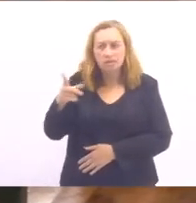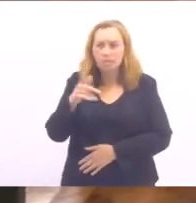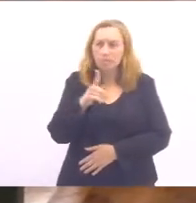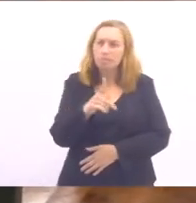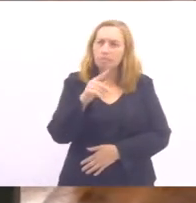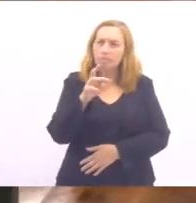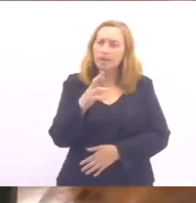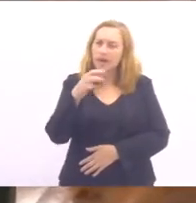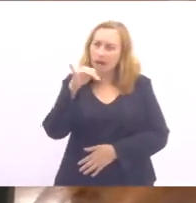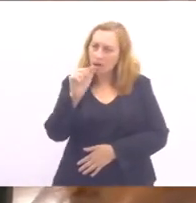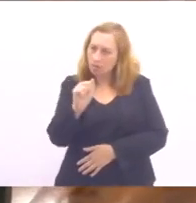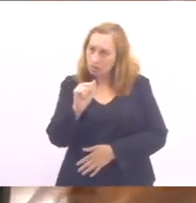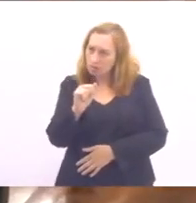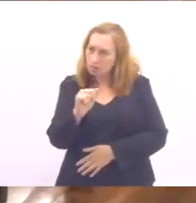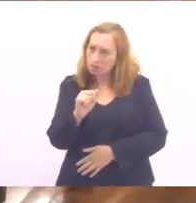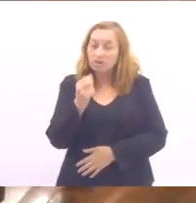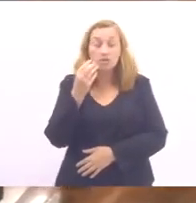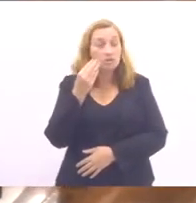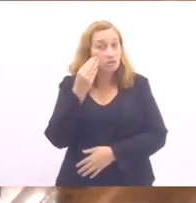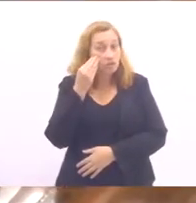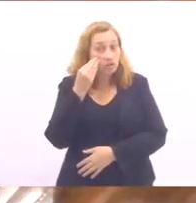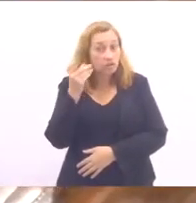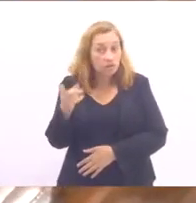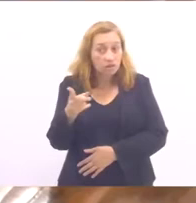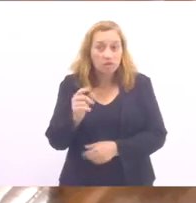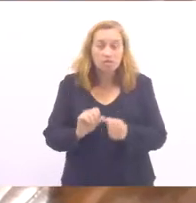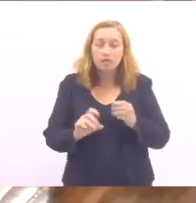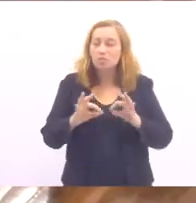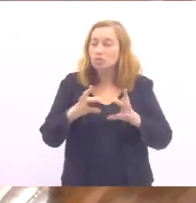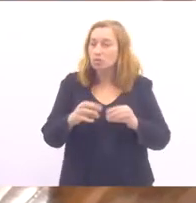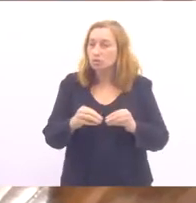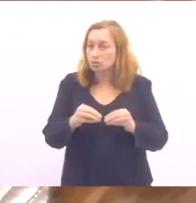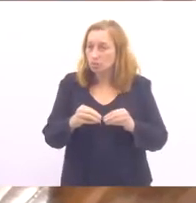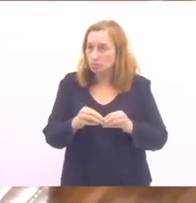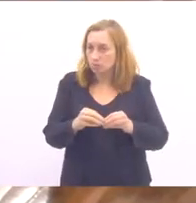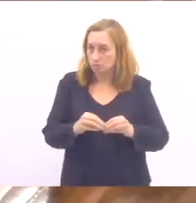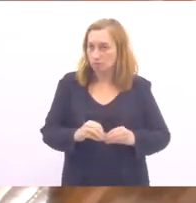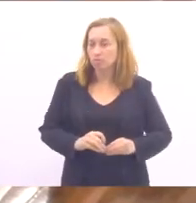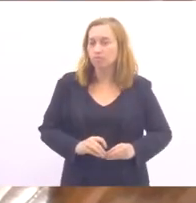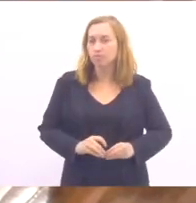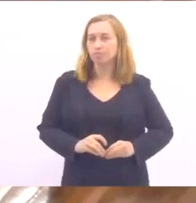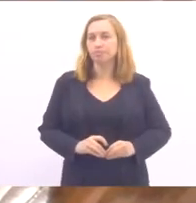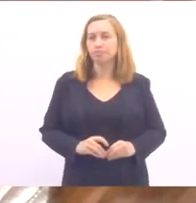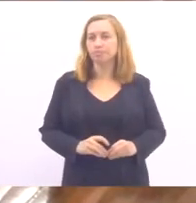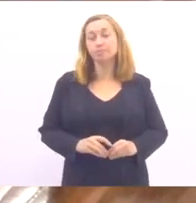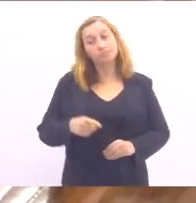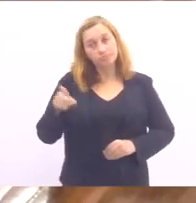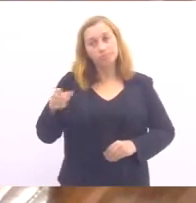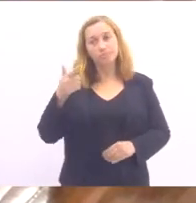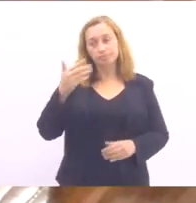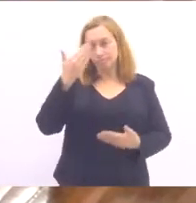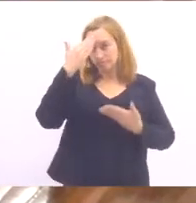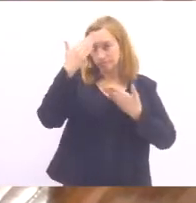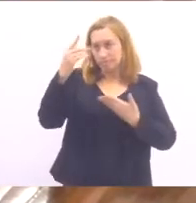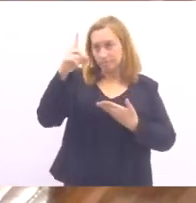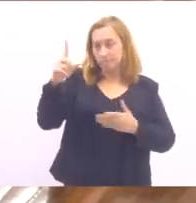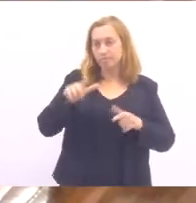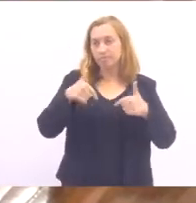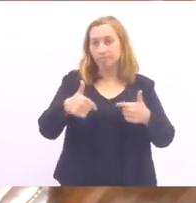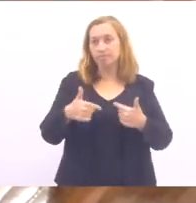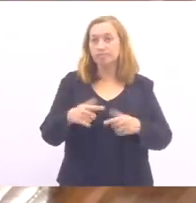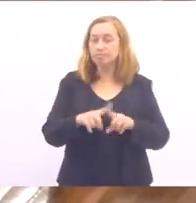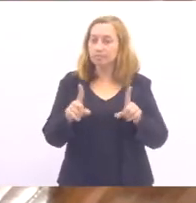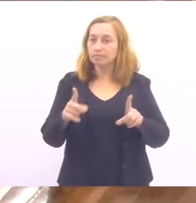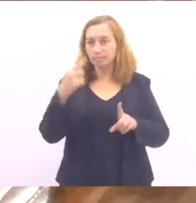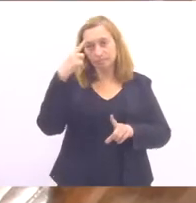Peralta, testamos ali, fizemos todo o teste e está lá, graças a Deus, está funcionando. Mas